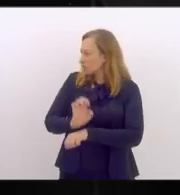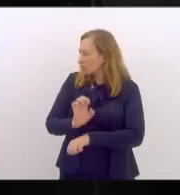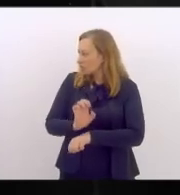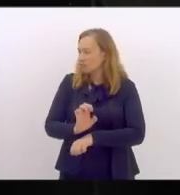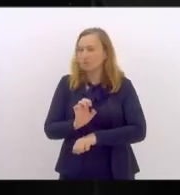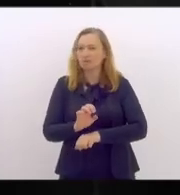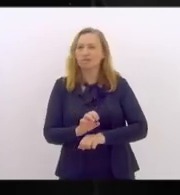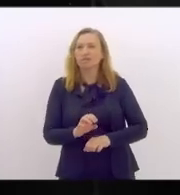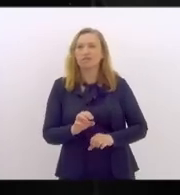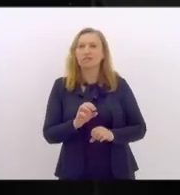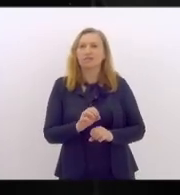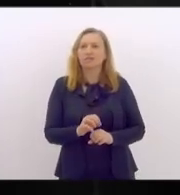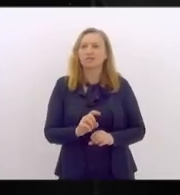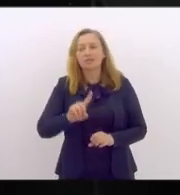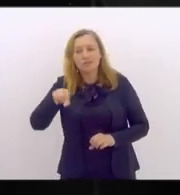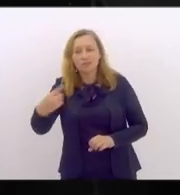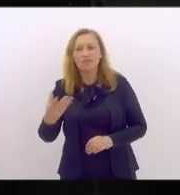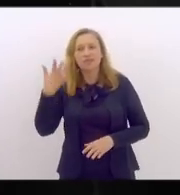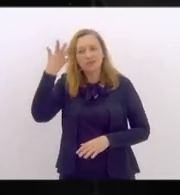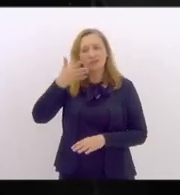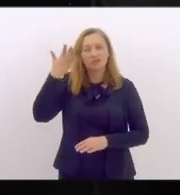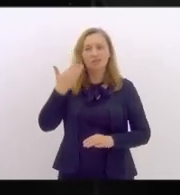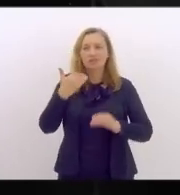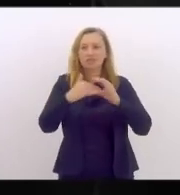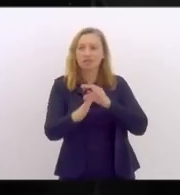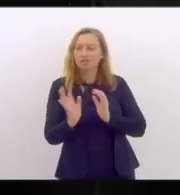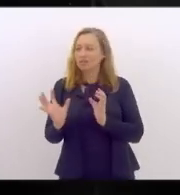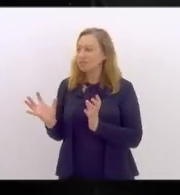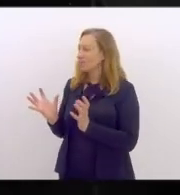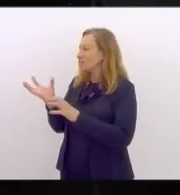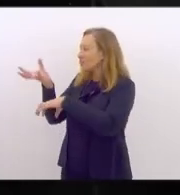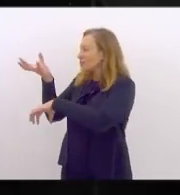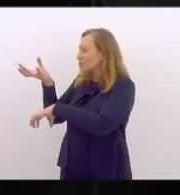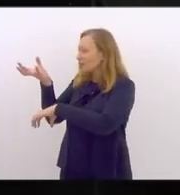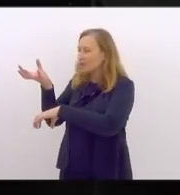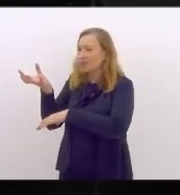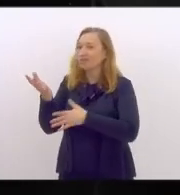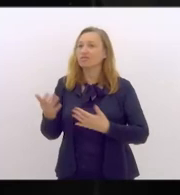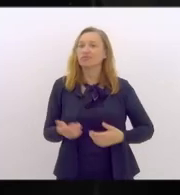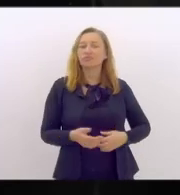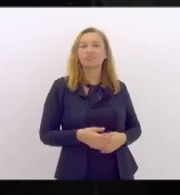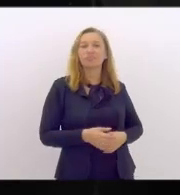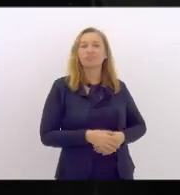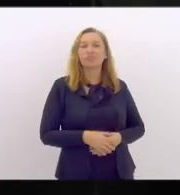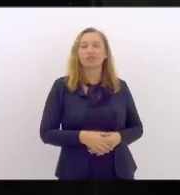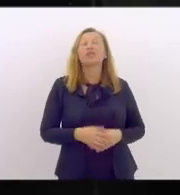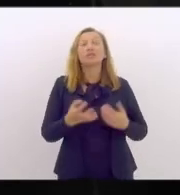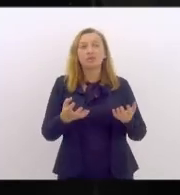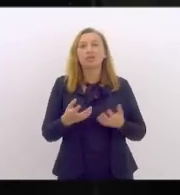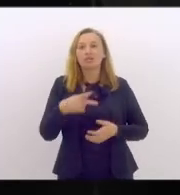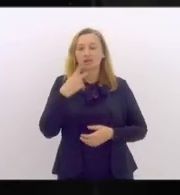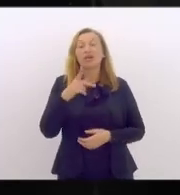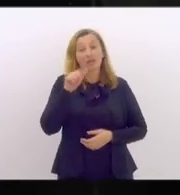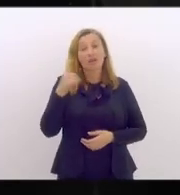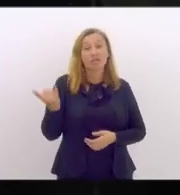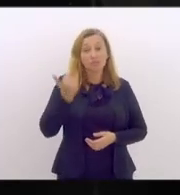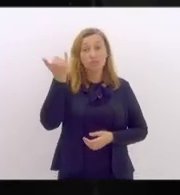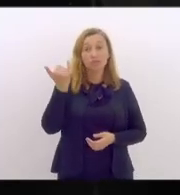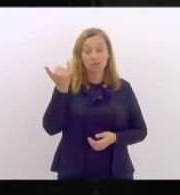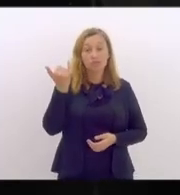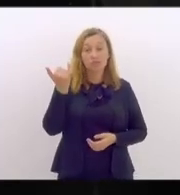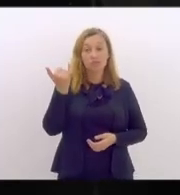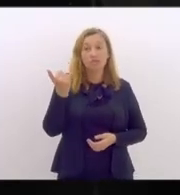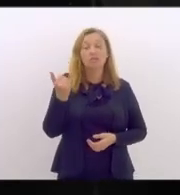tem uma culminância nacional e depois uma mensagem enviada ao congressos enfim e eu quero dizer que é muito importante que o Brasil